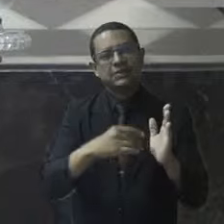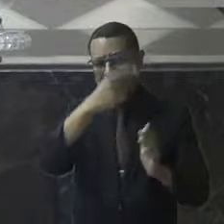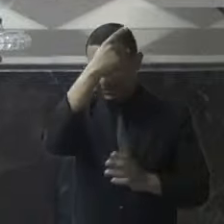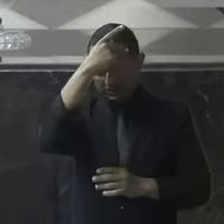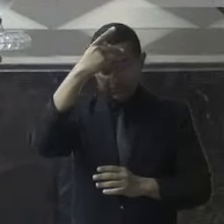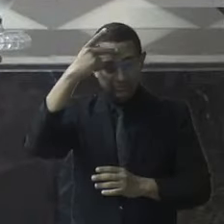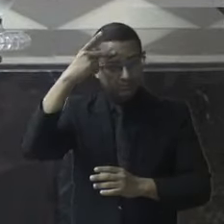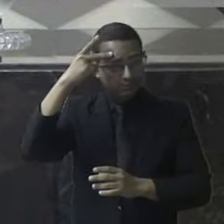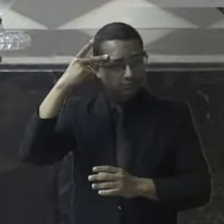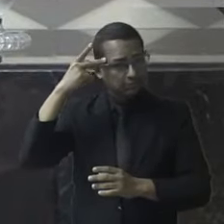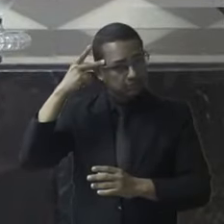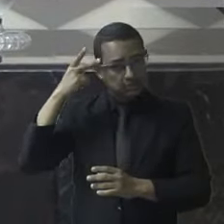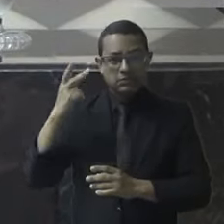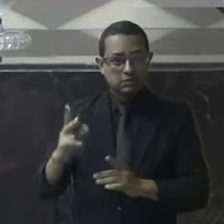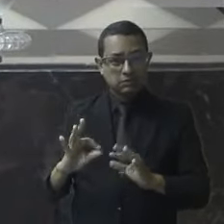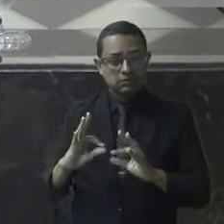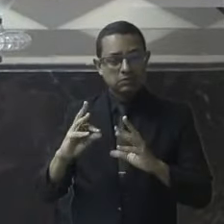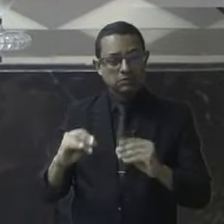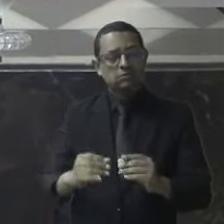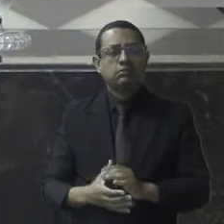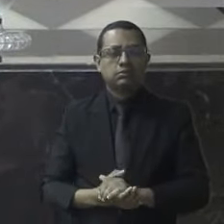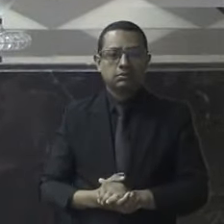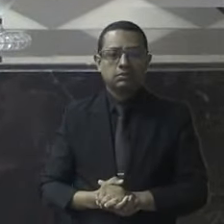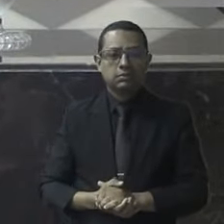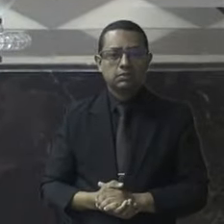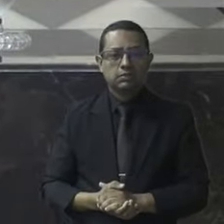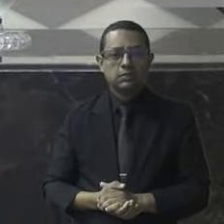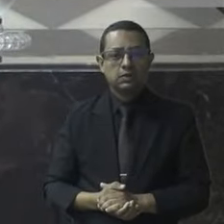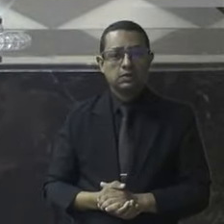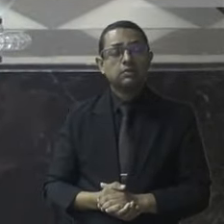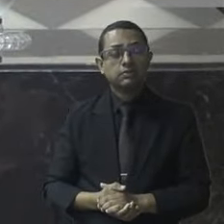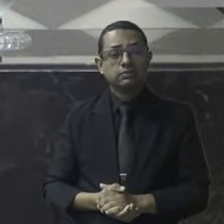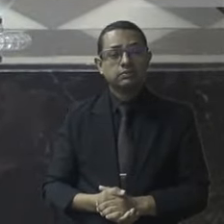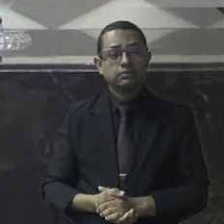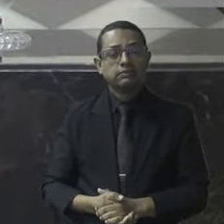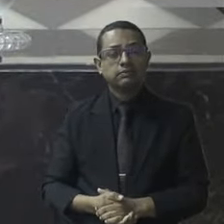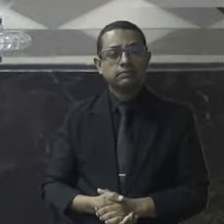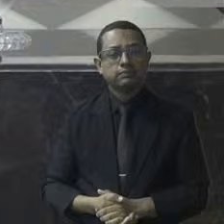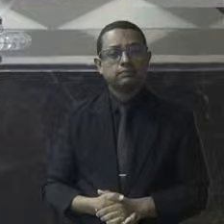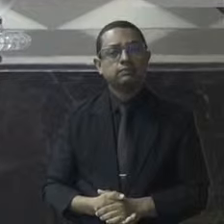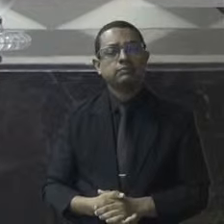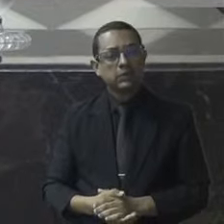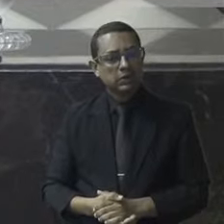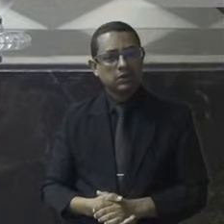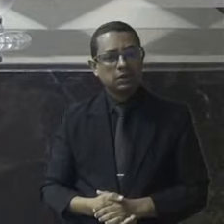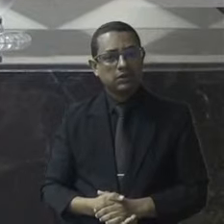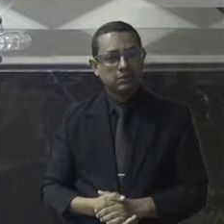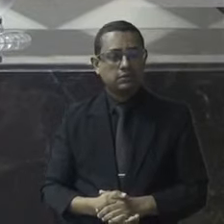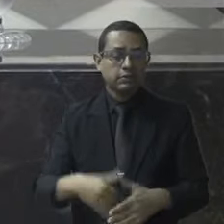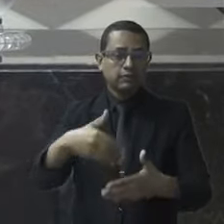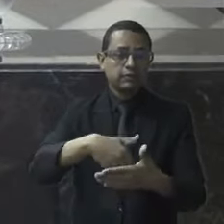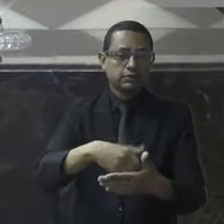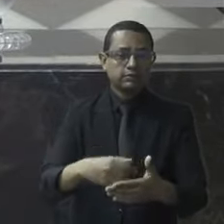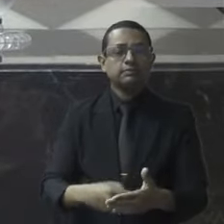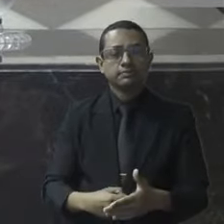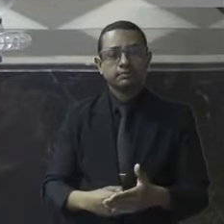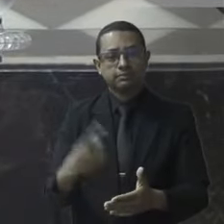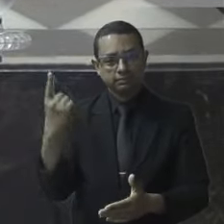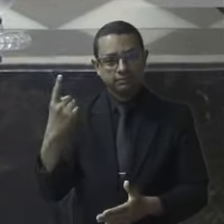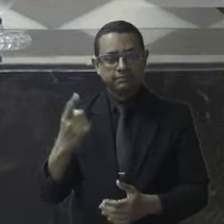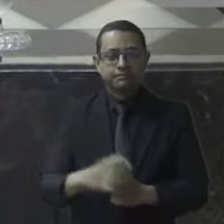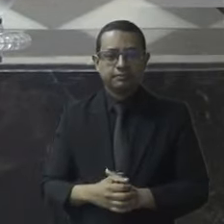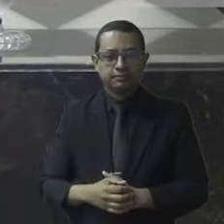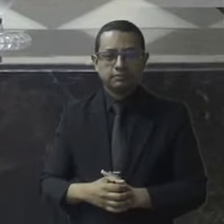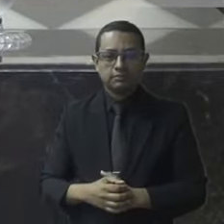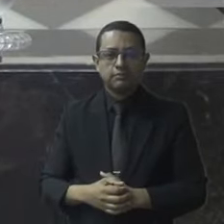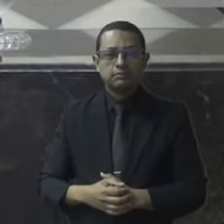pessoas. Aqui nós temos Força Pública. No primeiro turno, nós